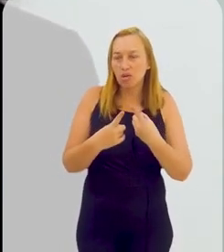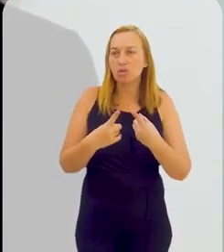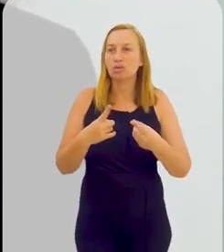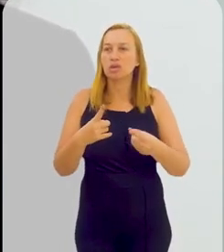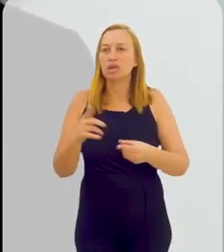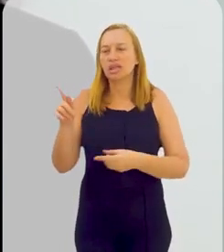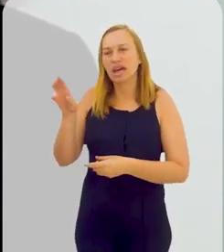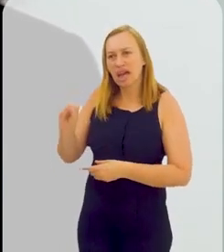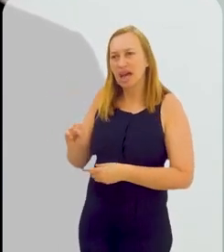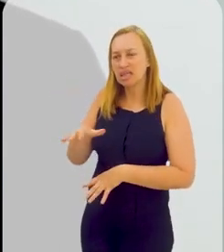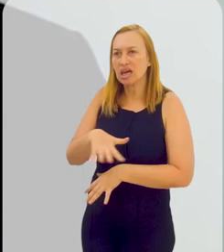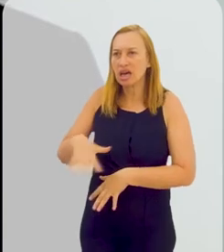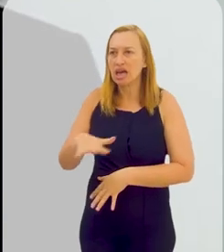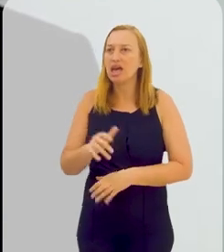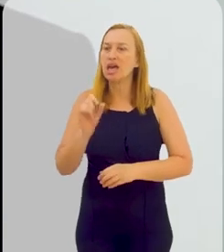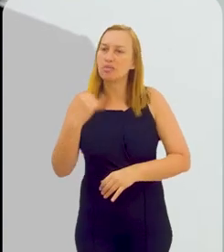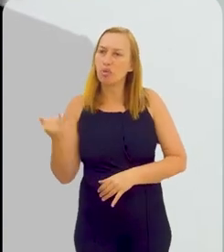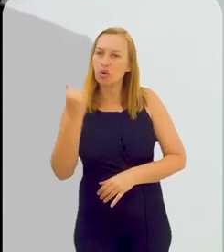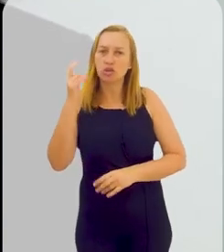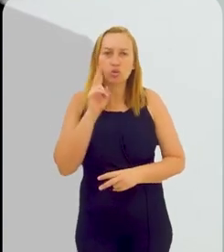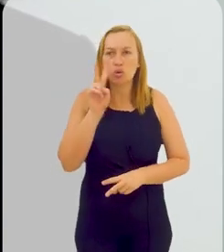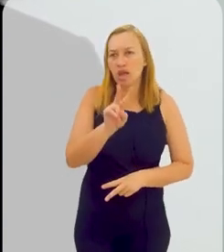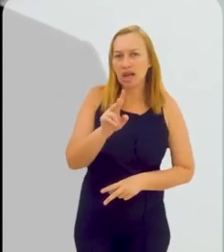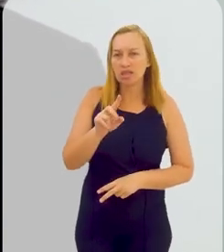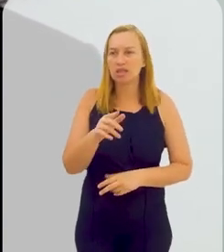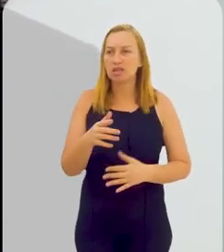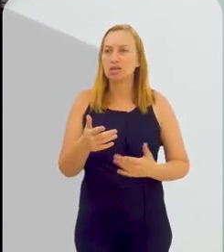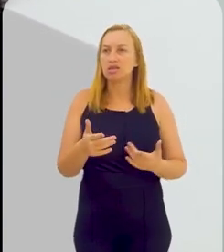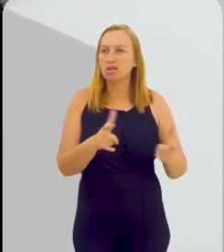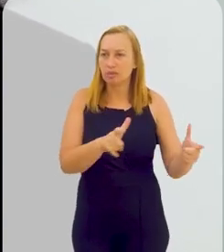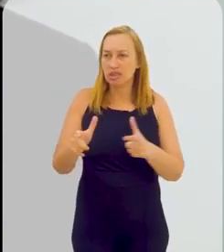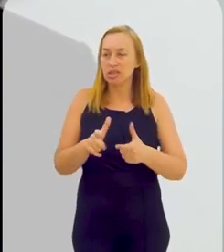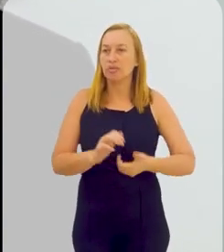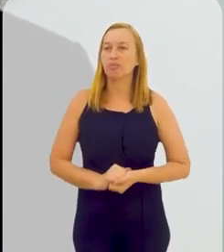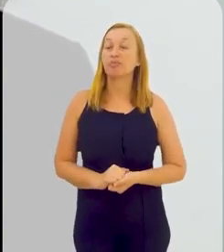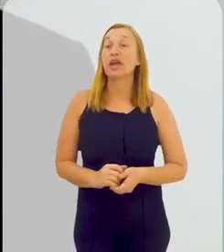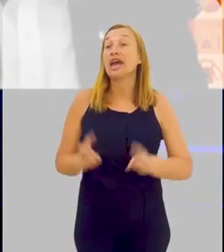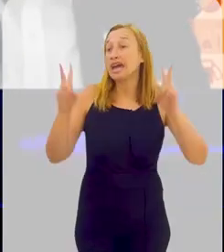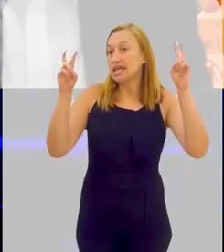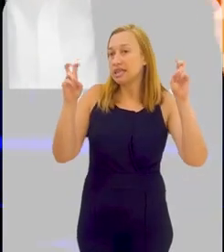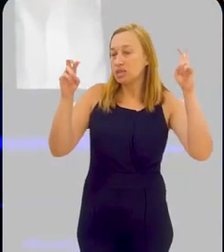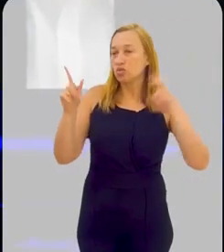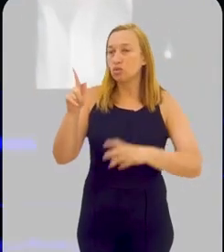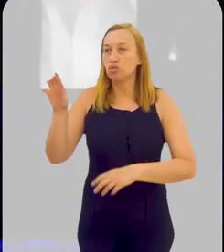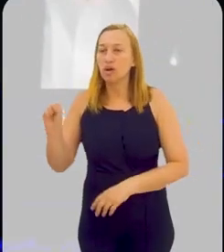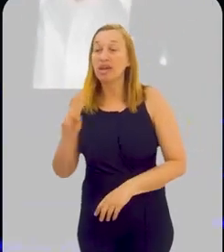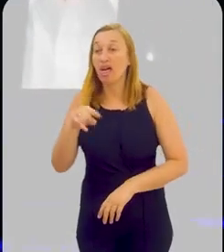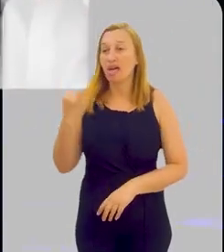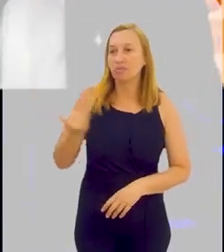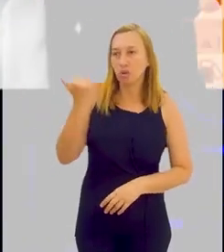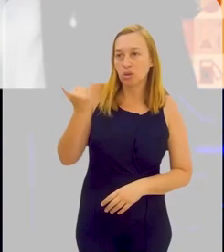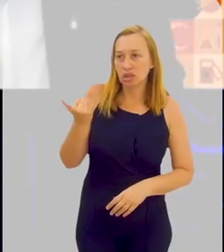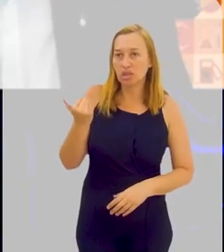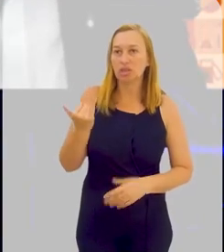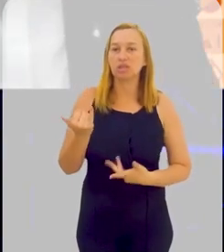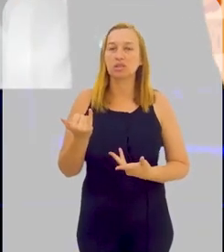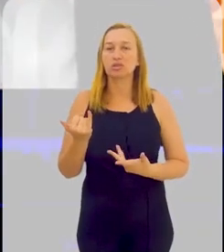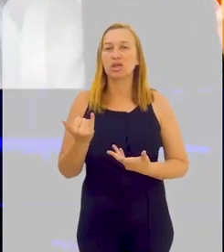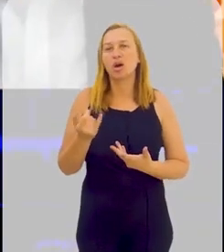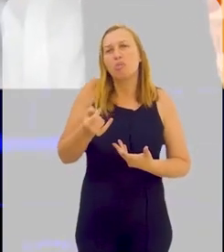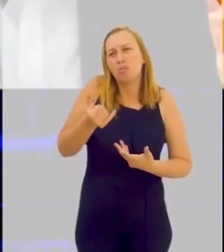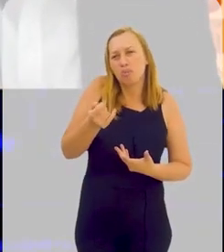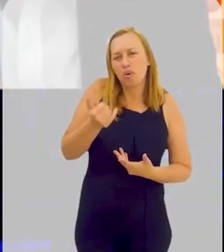por exemplo, do setor de gás? Seria importante trazer o olhar de vocês sobre esse setor. Esse assunto do gás é muito importante e muitas